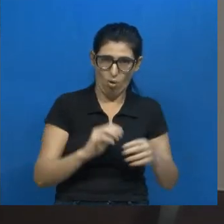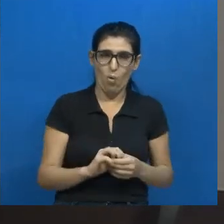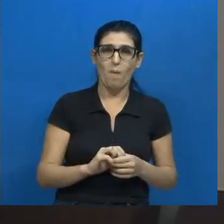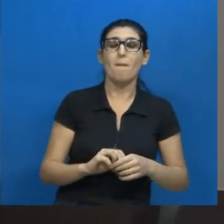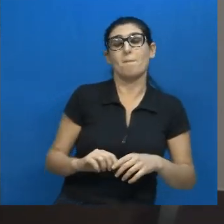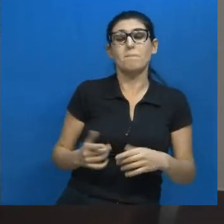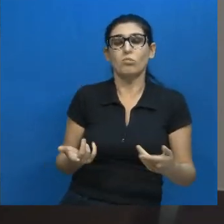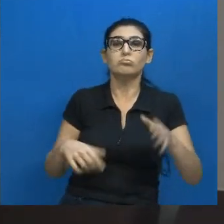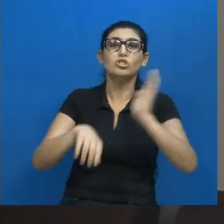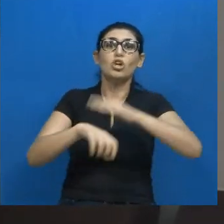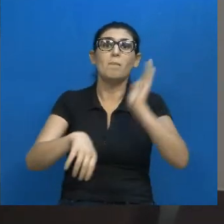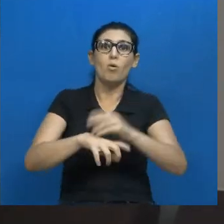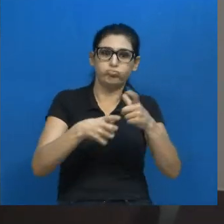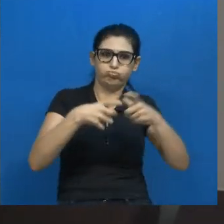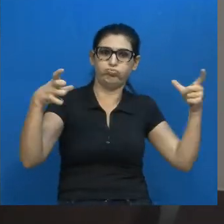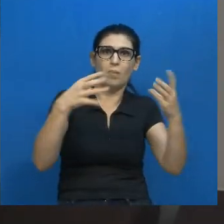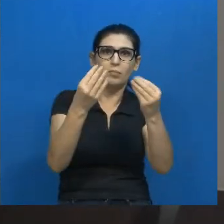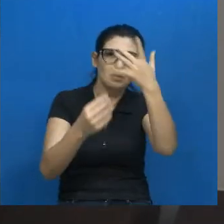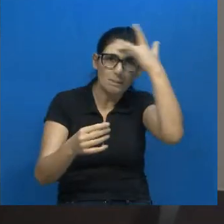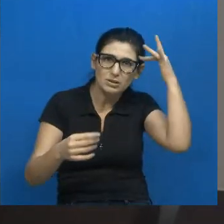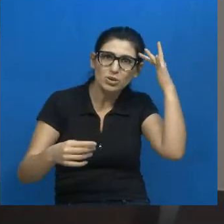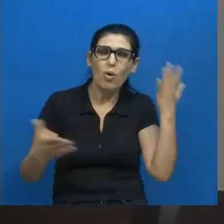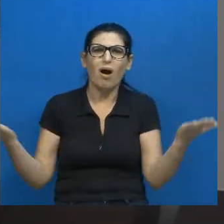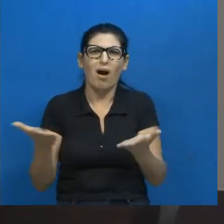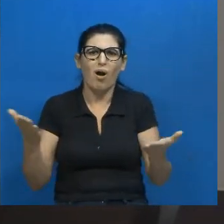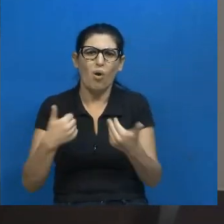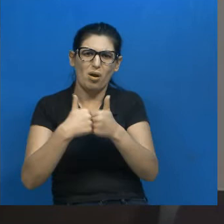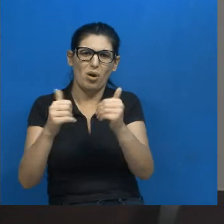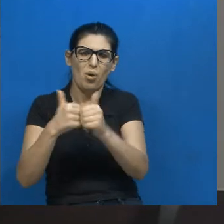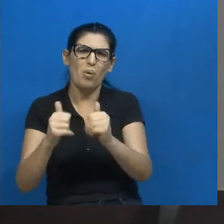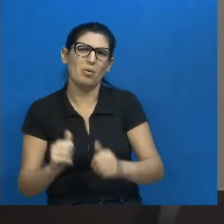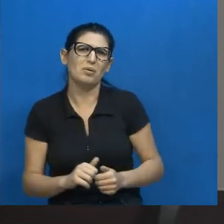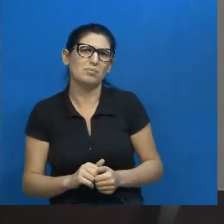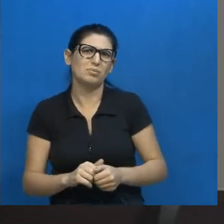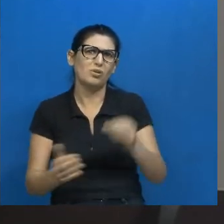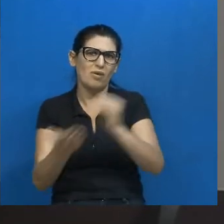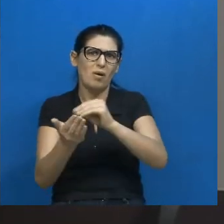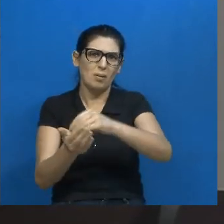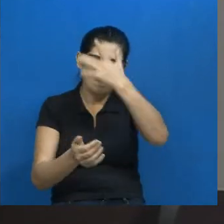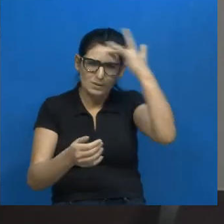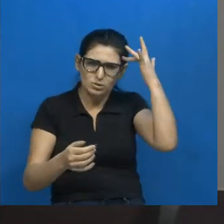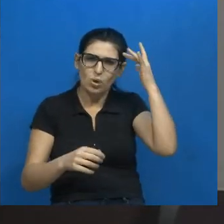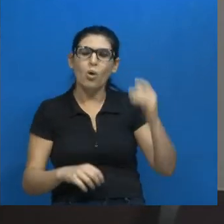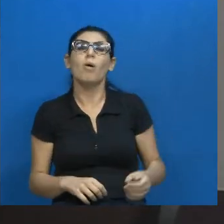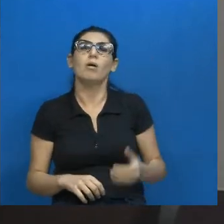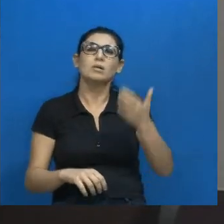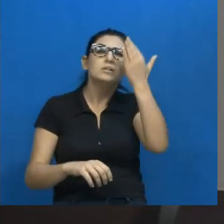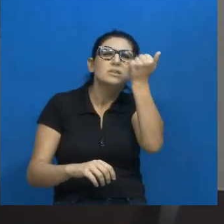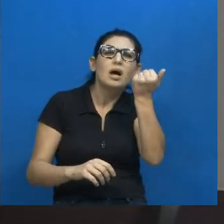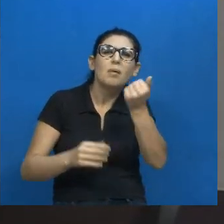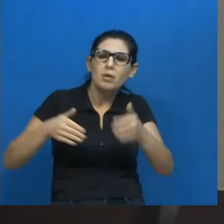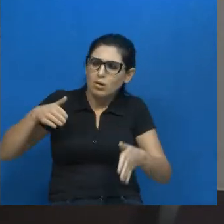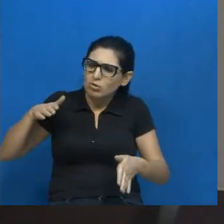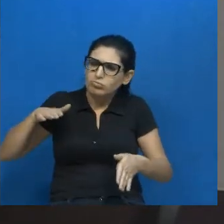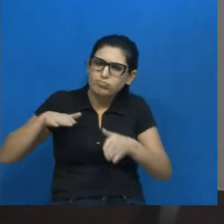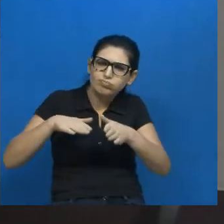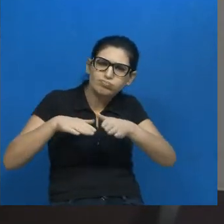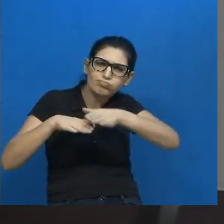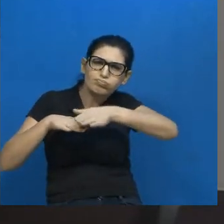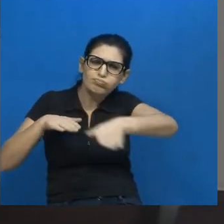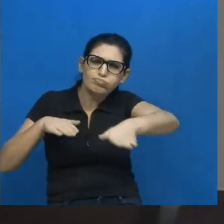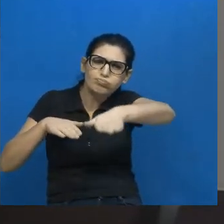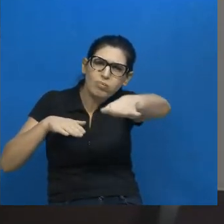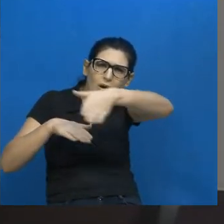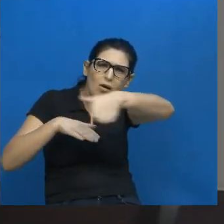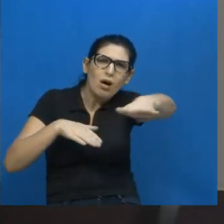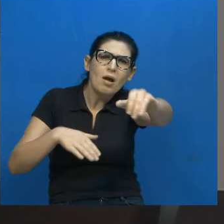que eu vou fazer, estou escutando o pessoal falando que o ônibus de Salvador vai sair daqui para o Imperial. Sabemos todos que a empresa aqui tem